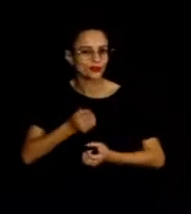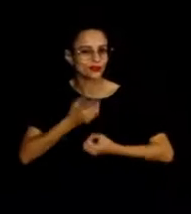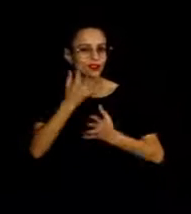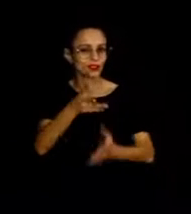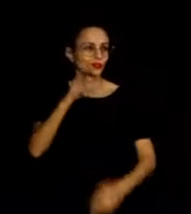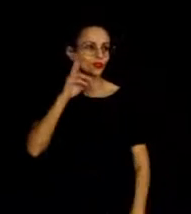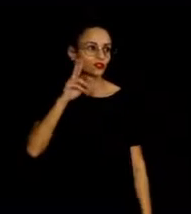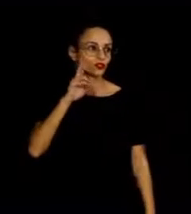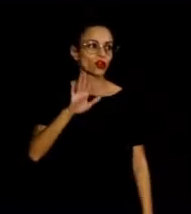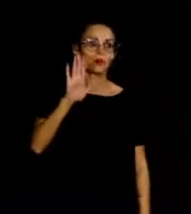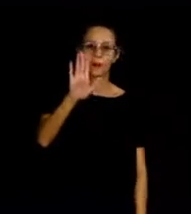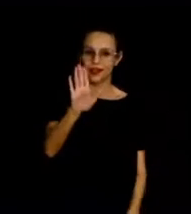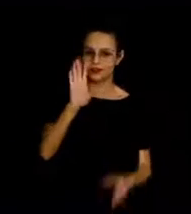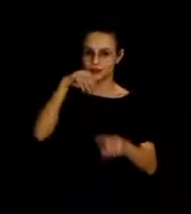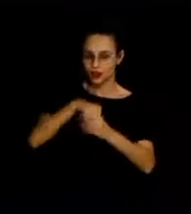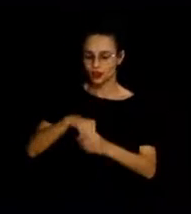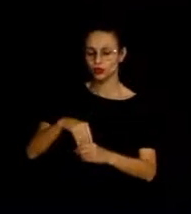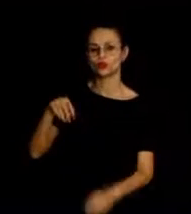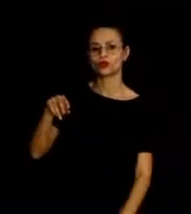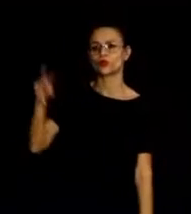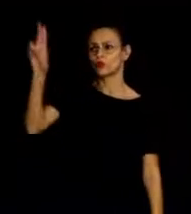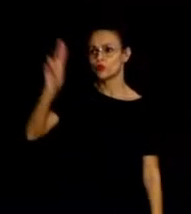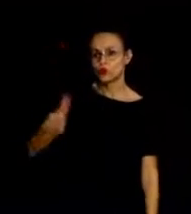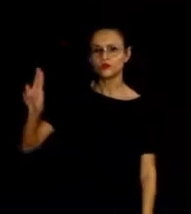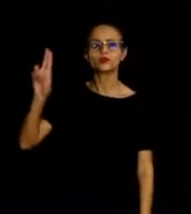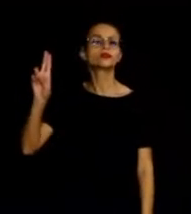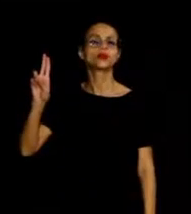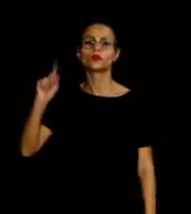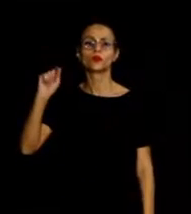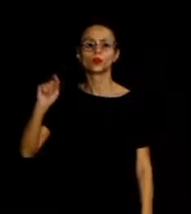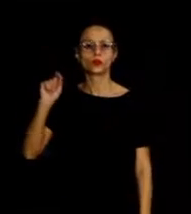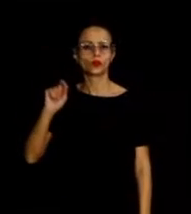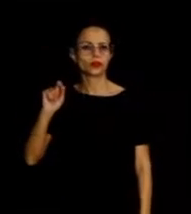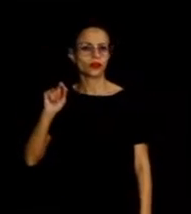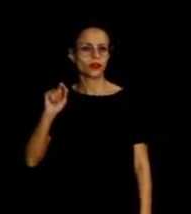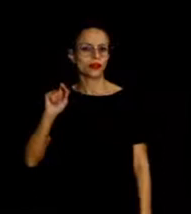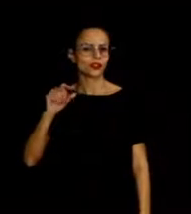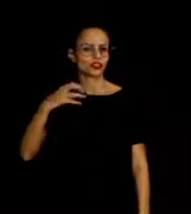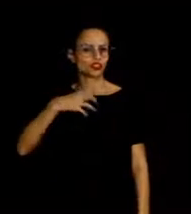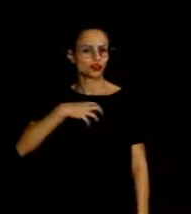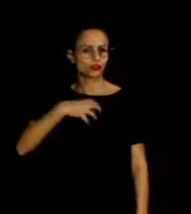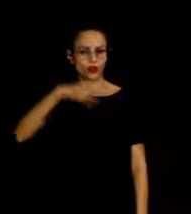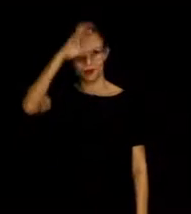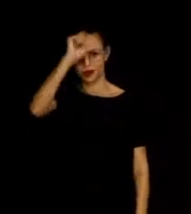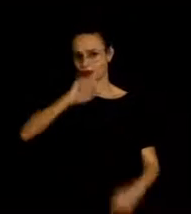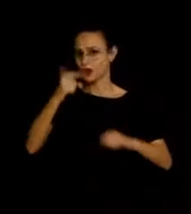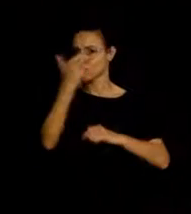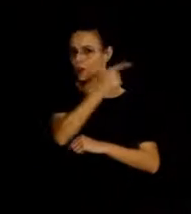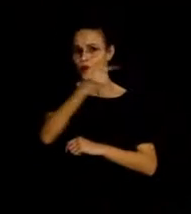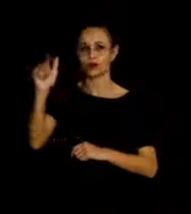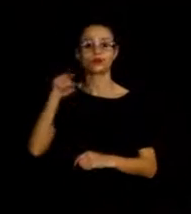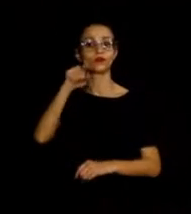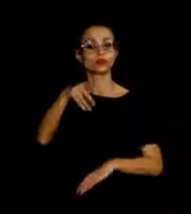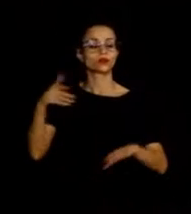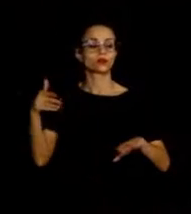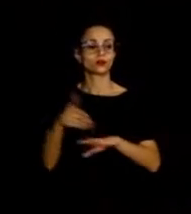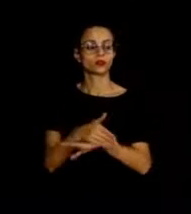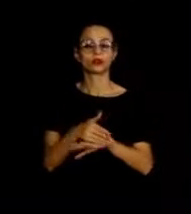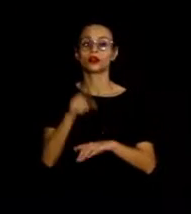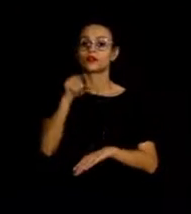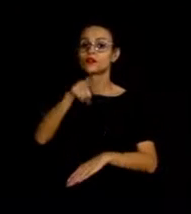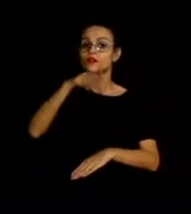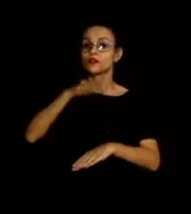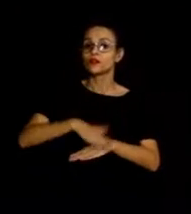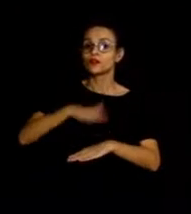vocês algumas histórias mas dentro da faculdade a lógica de aprendizado é outra você vai entrar e você